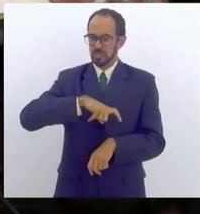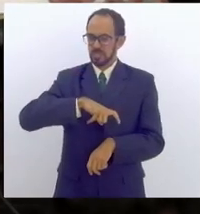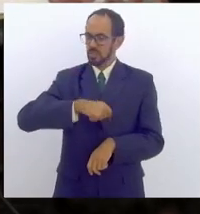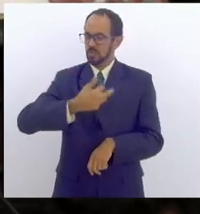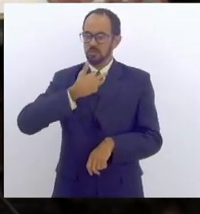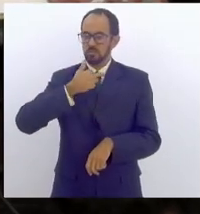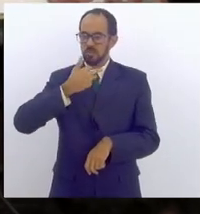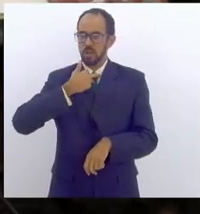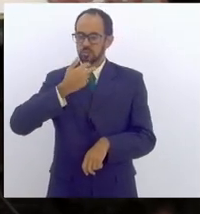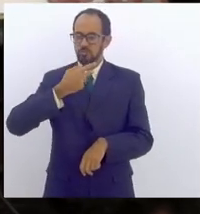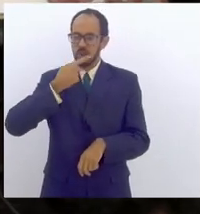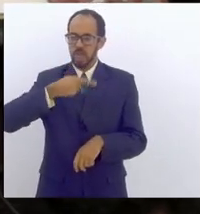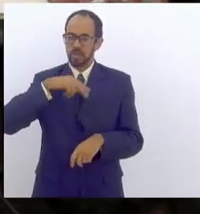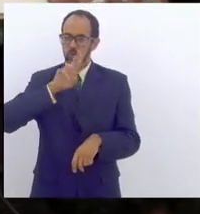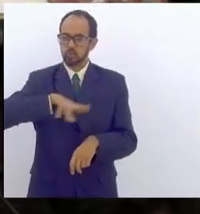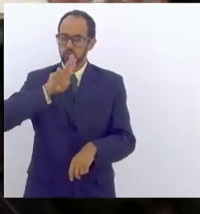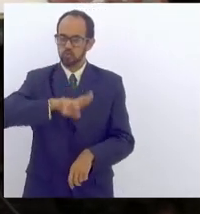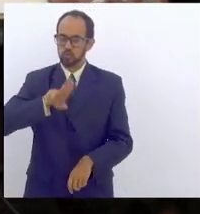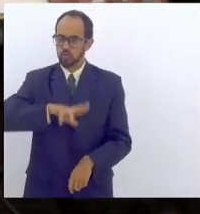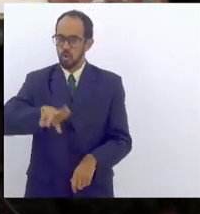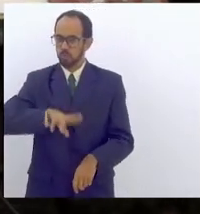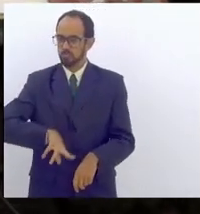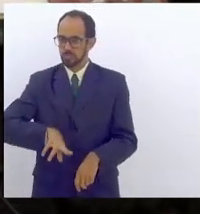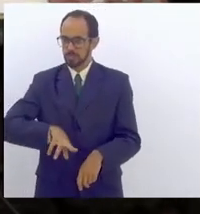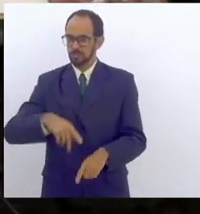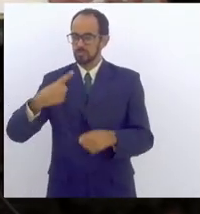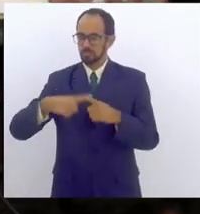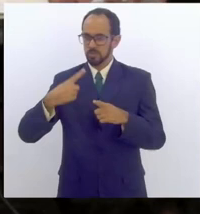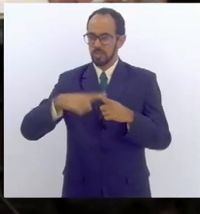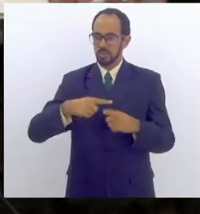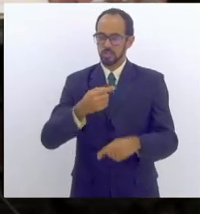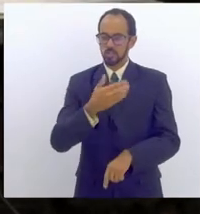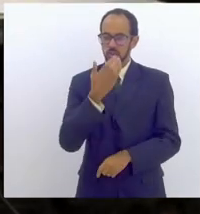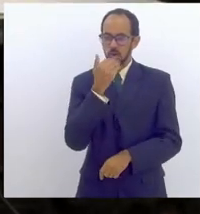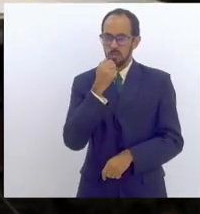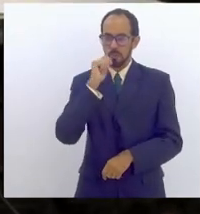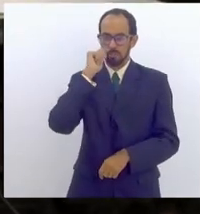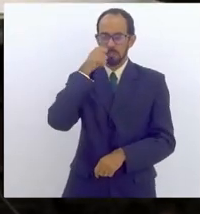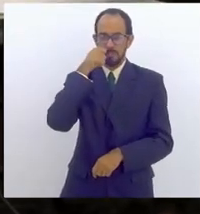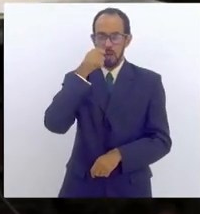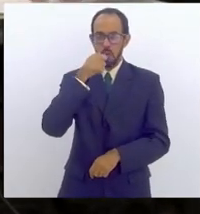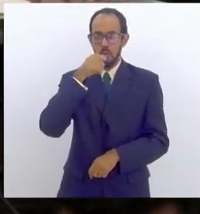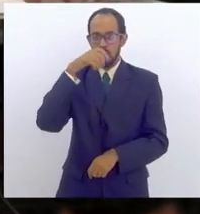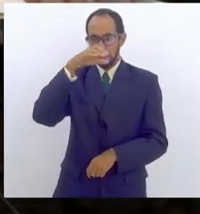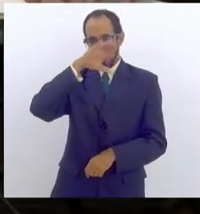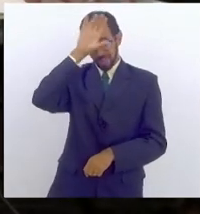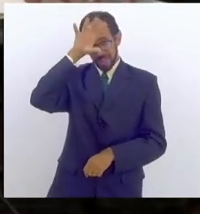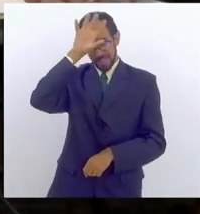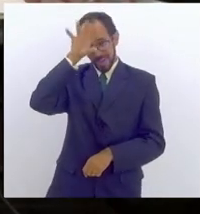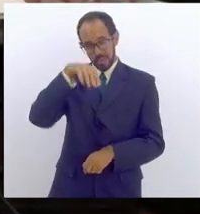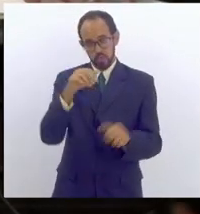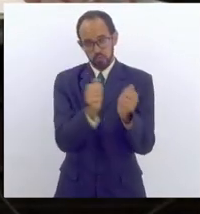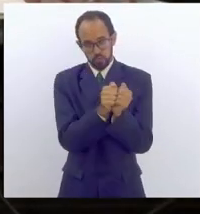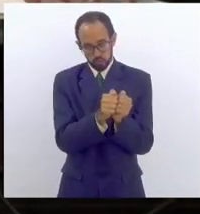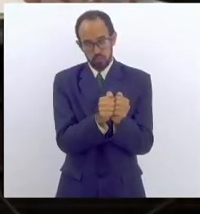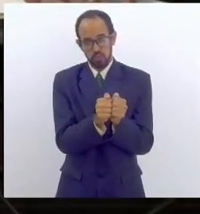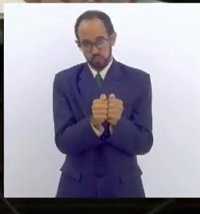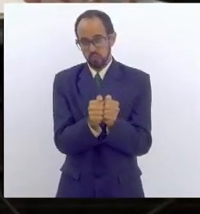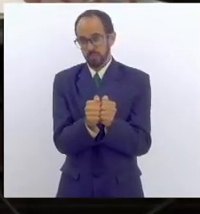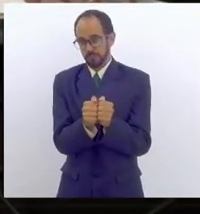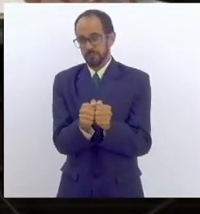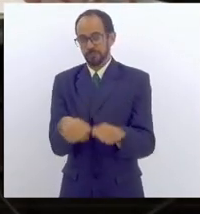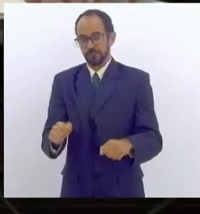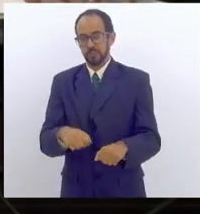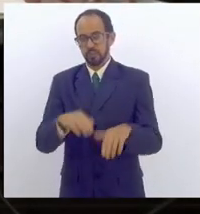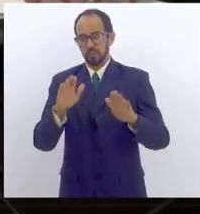os nomes, que comemos pão com mortadela junto, fizeram sair da minha dieta, que ficamos ali de